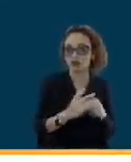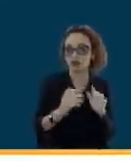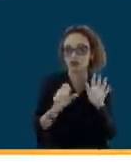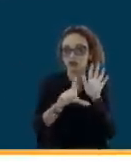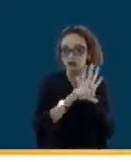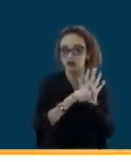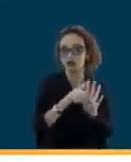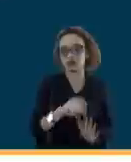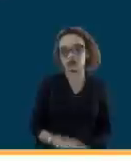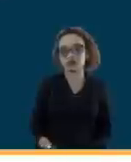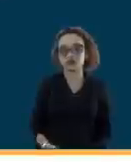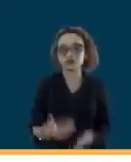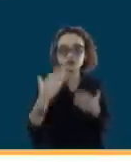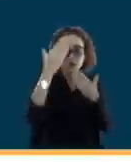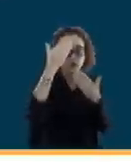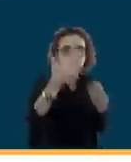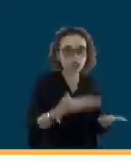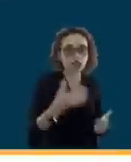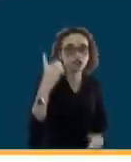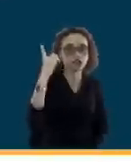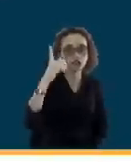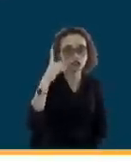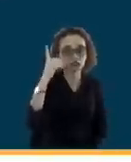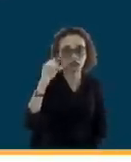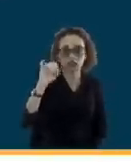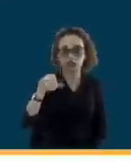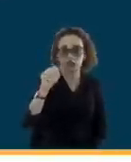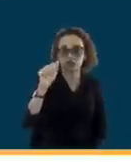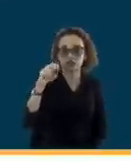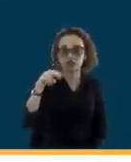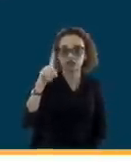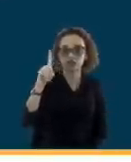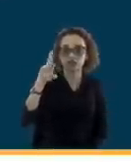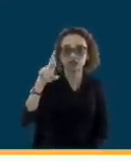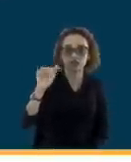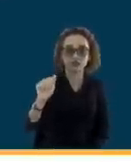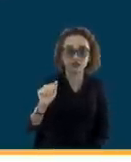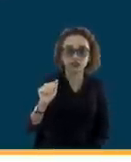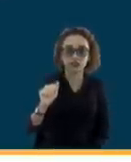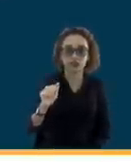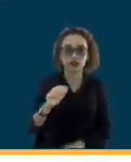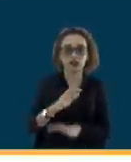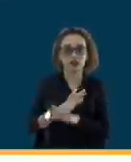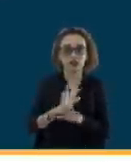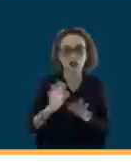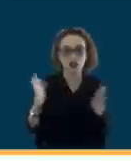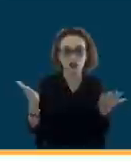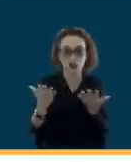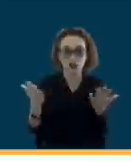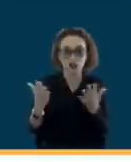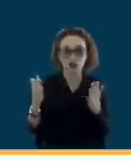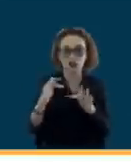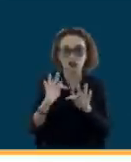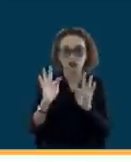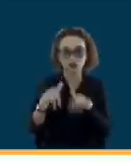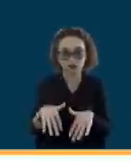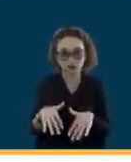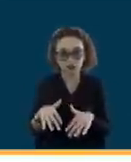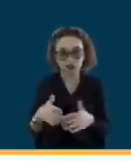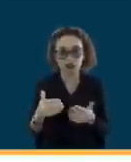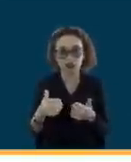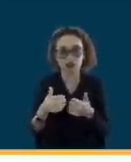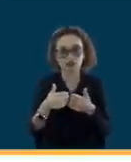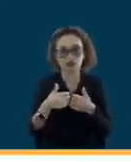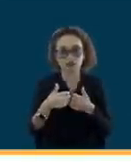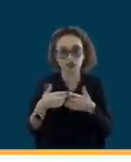Muito obrigada, deputada Jandira Fegali. Parabéns à senhora também. Encerrando agora a nossa cerimônia de abertura do curso Por Dentro